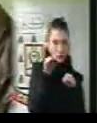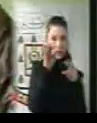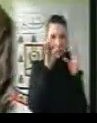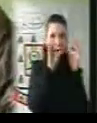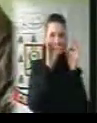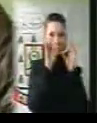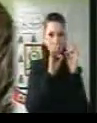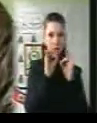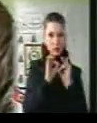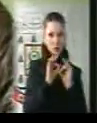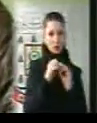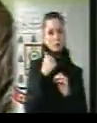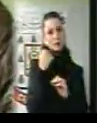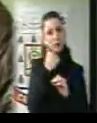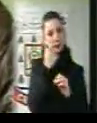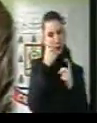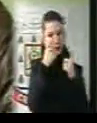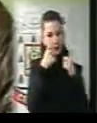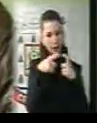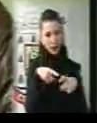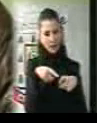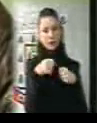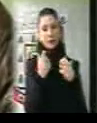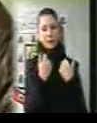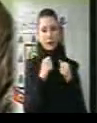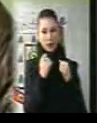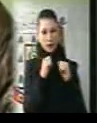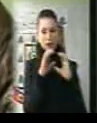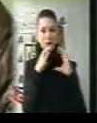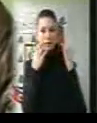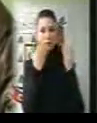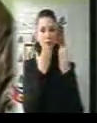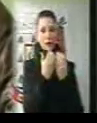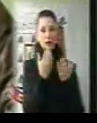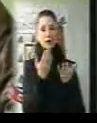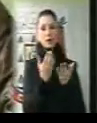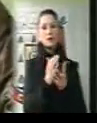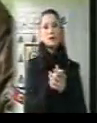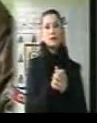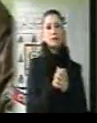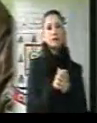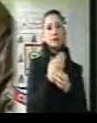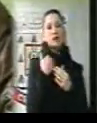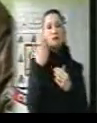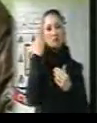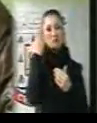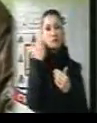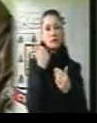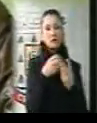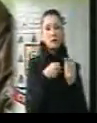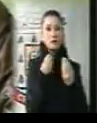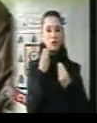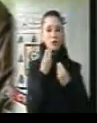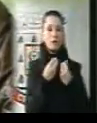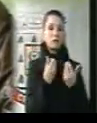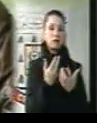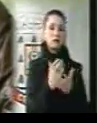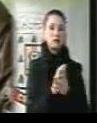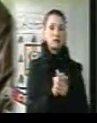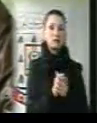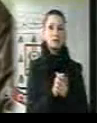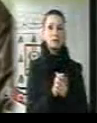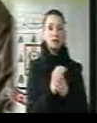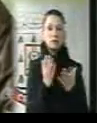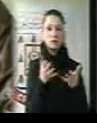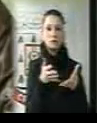ajuste primordial para aquela comunidade. Eu não sei te precisar